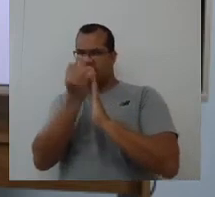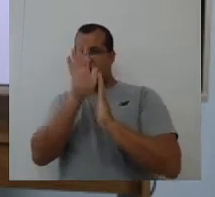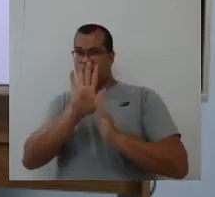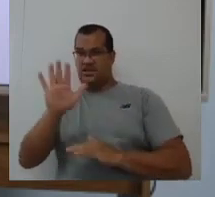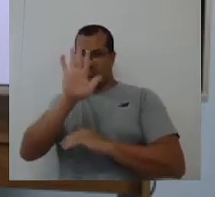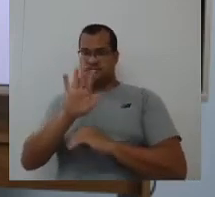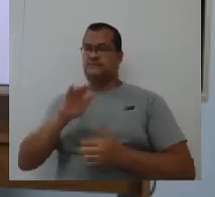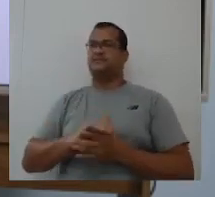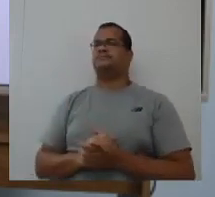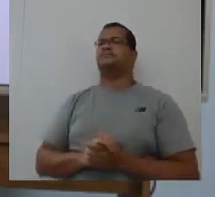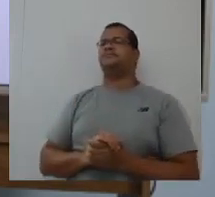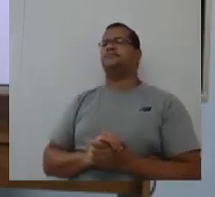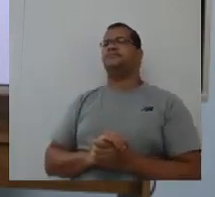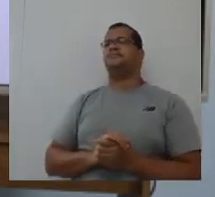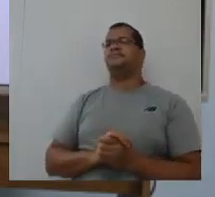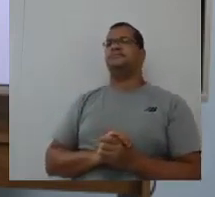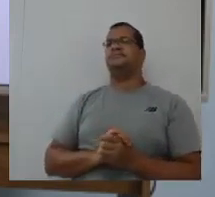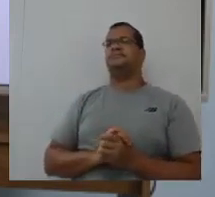lá. Então,